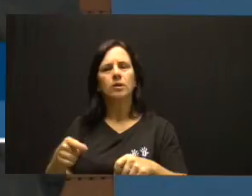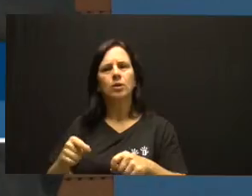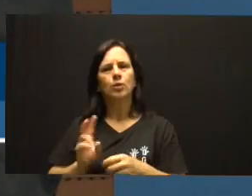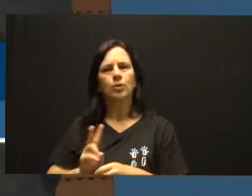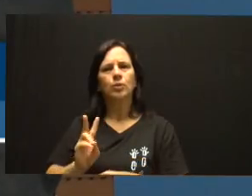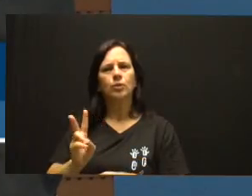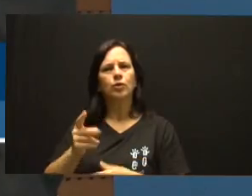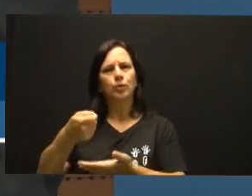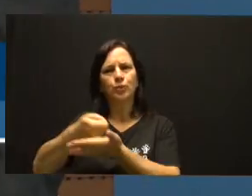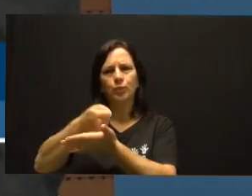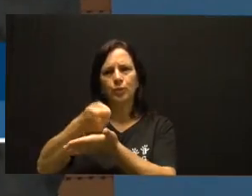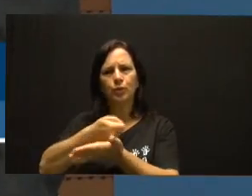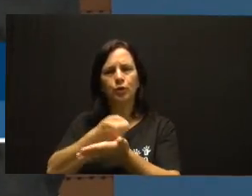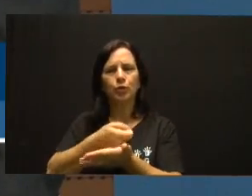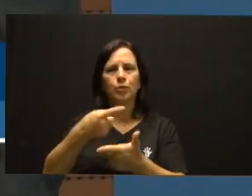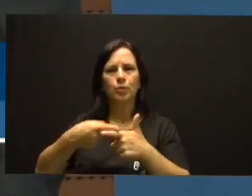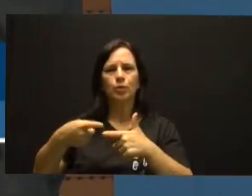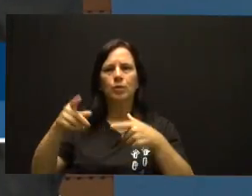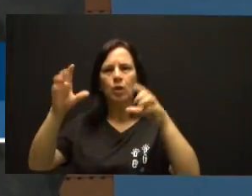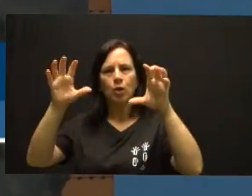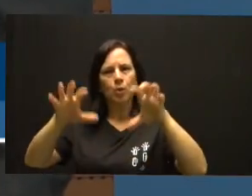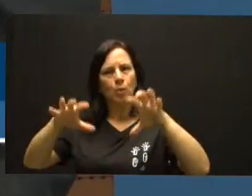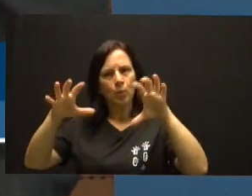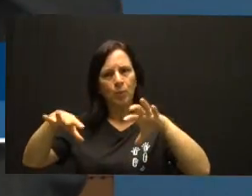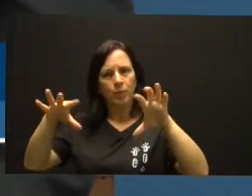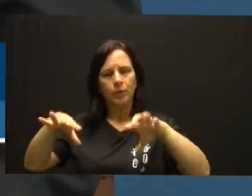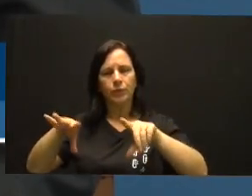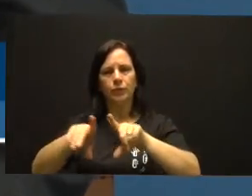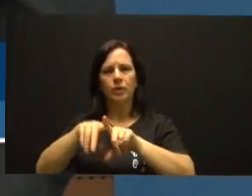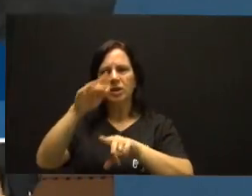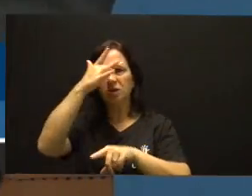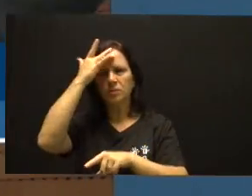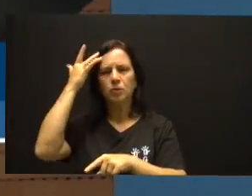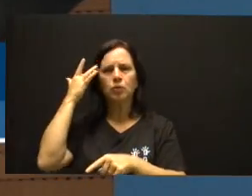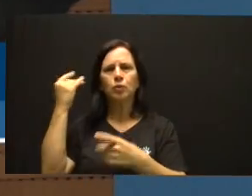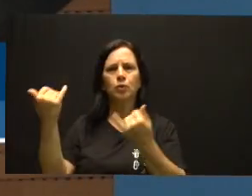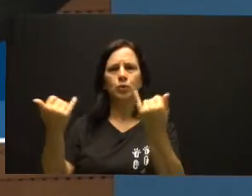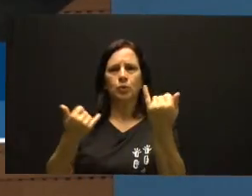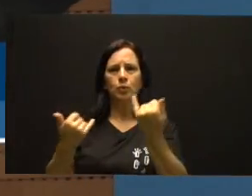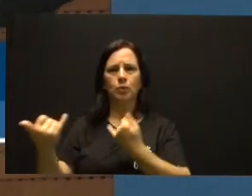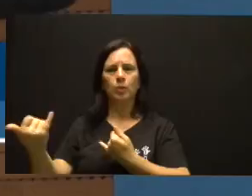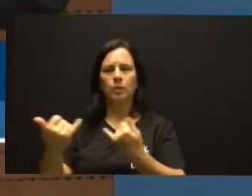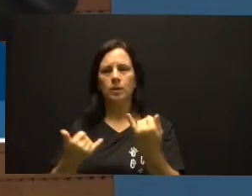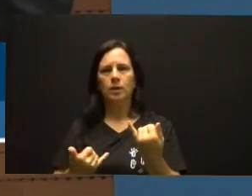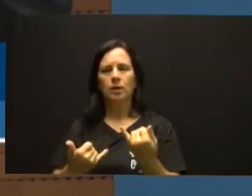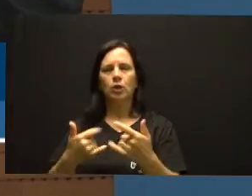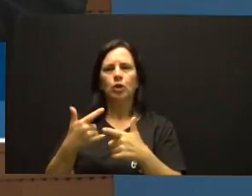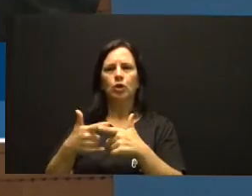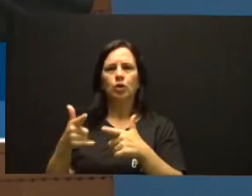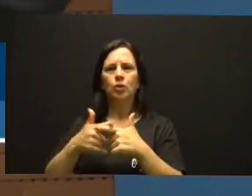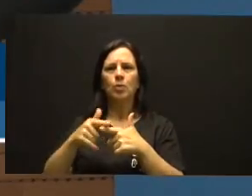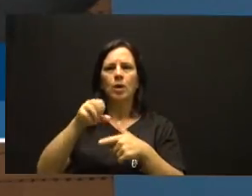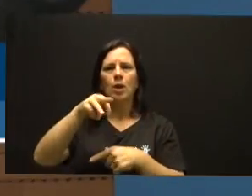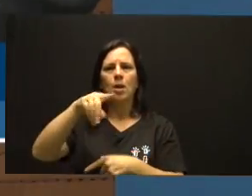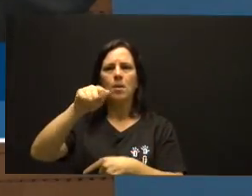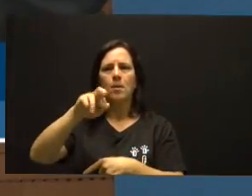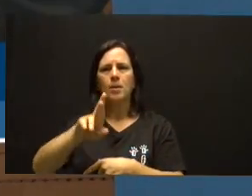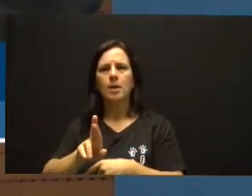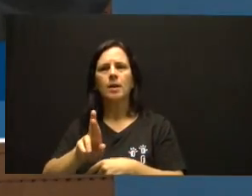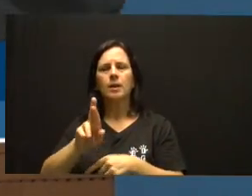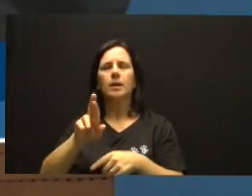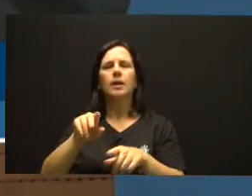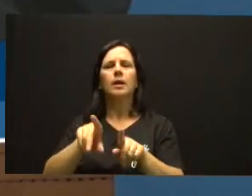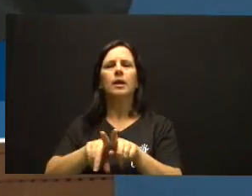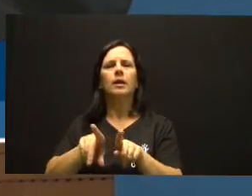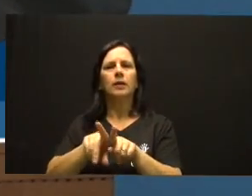Sérgio, porque o problema das chuvas, hoje eu vejo muitas pessoas falando da questão de Tábua da Maré e tudo, nós sabemos